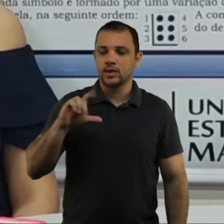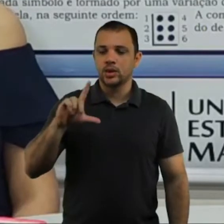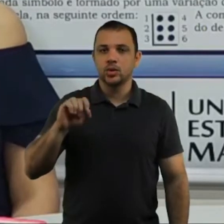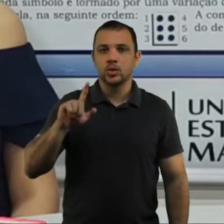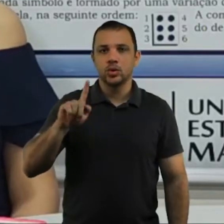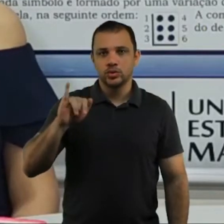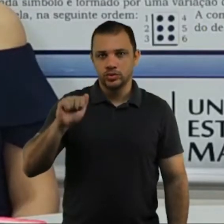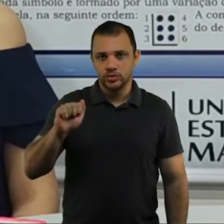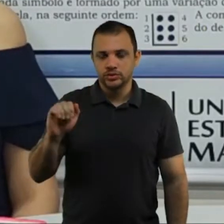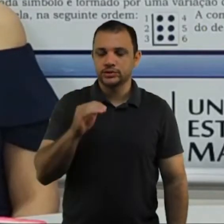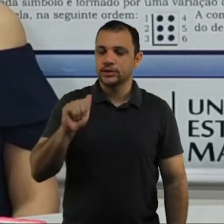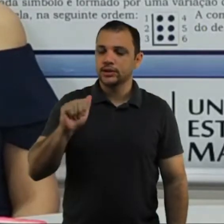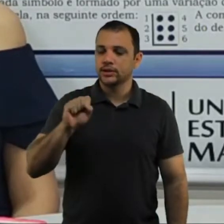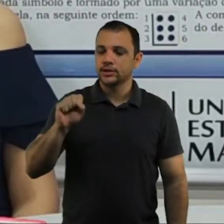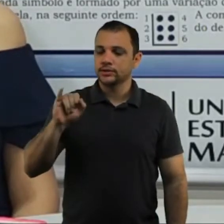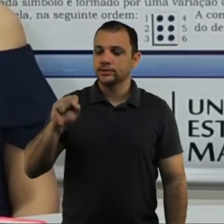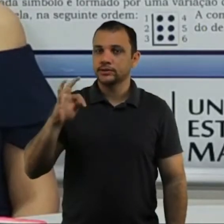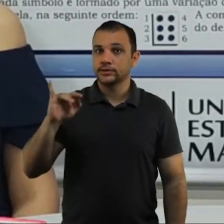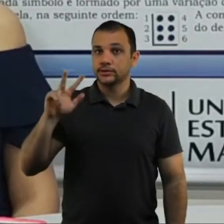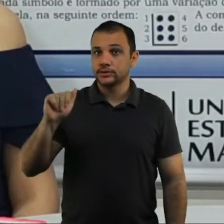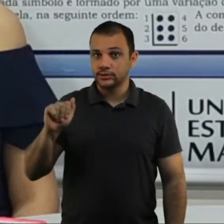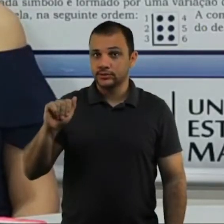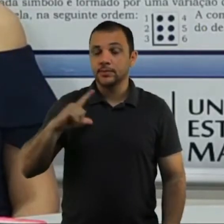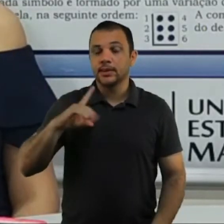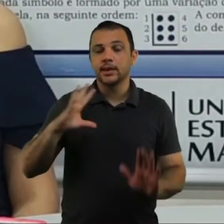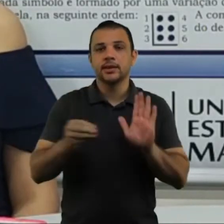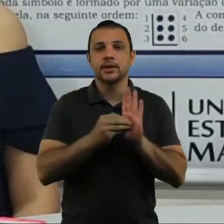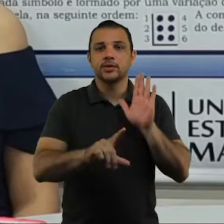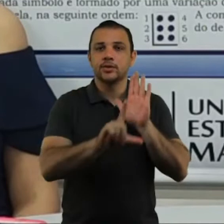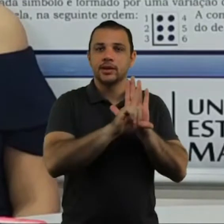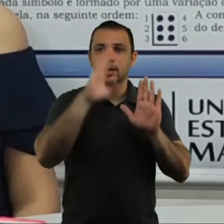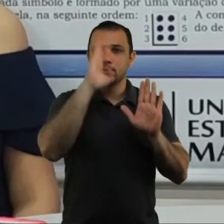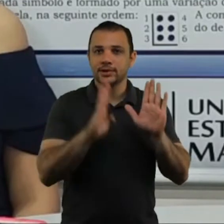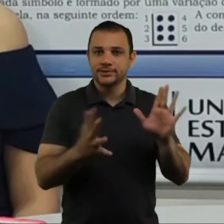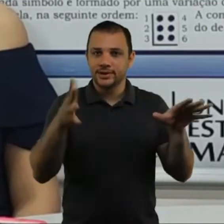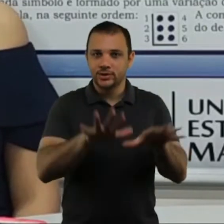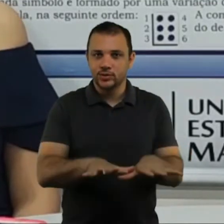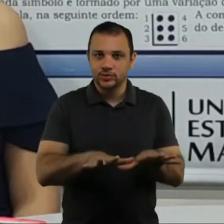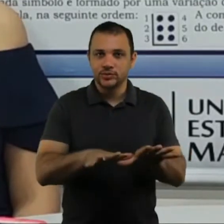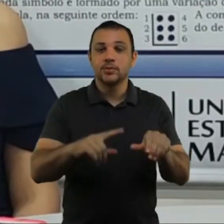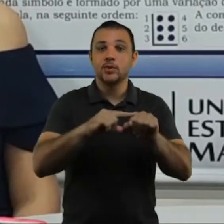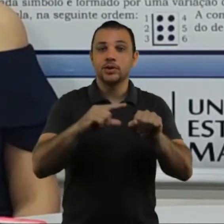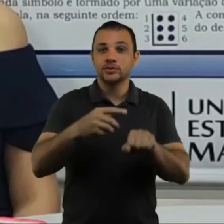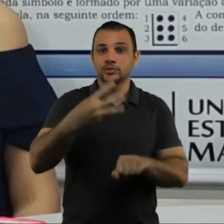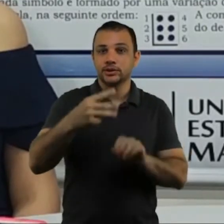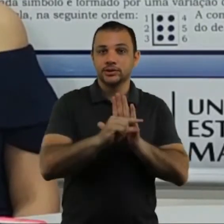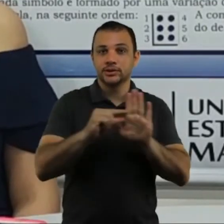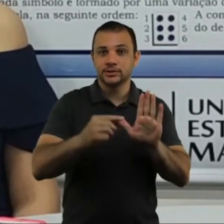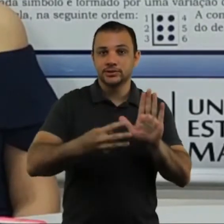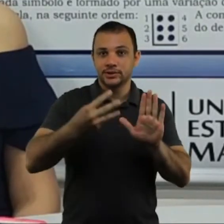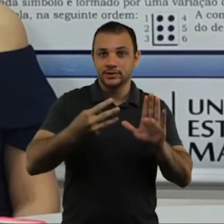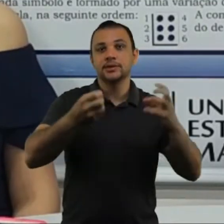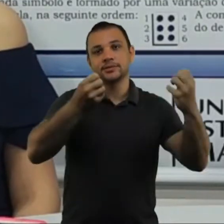assistiva, ele se encontra no artigo 3º, inciso 3º da Lei Brasileira de Inclusão. Em linhas gerais, a